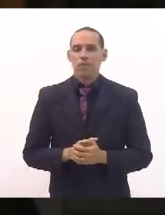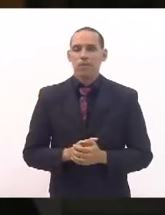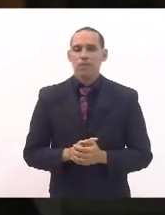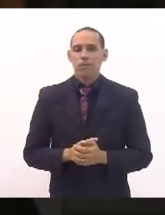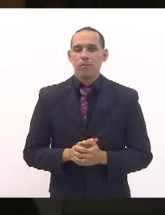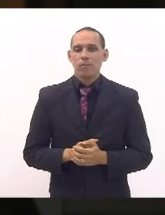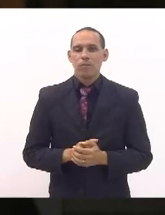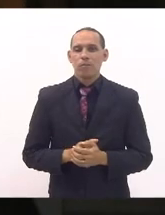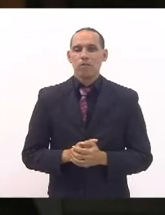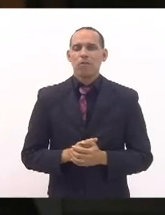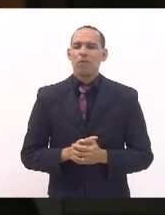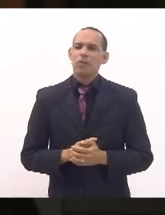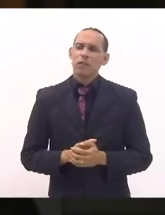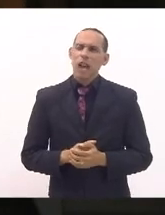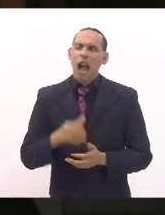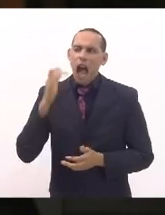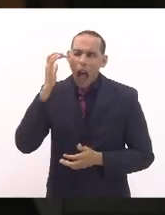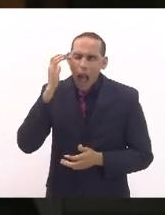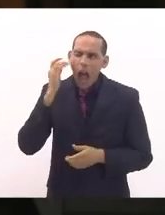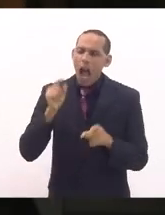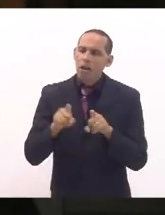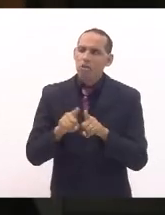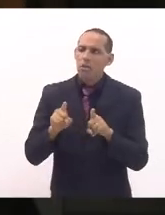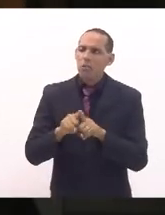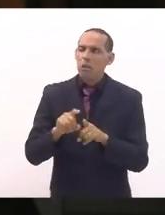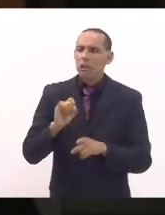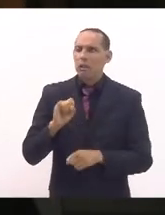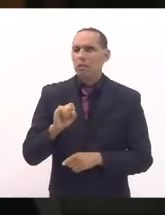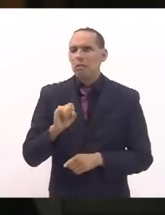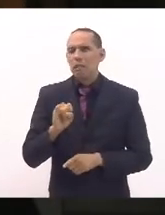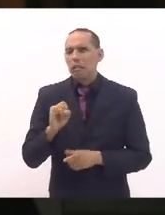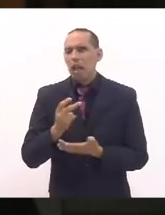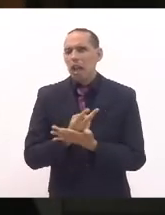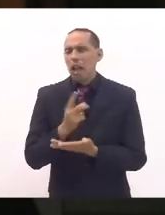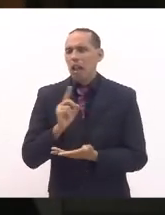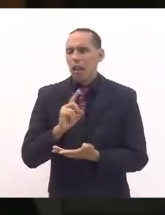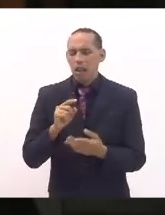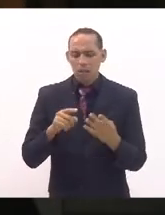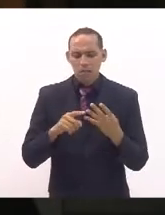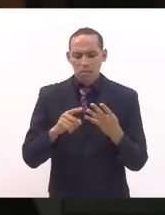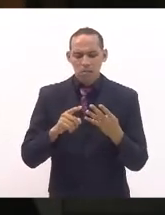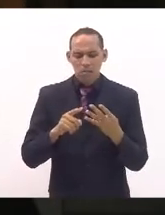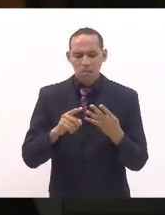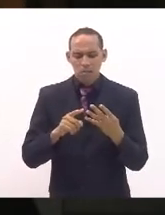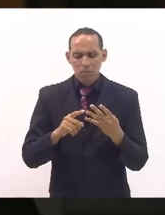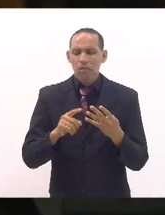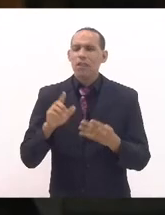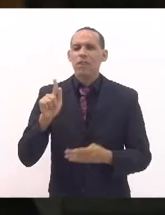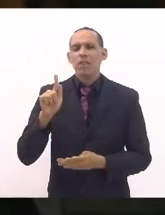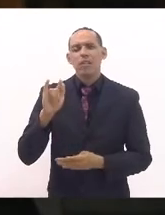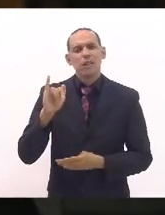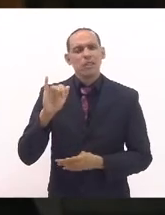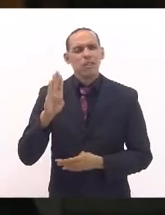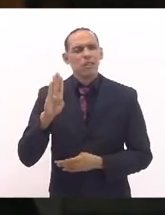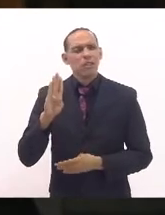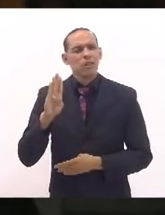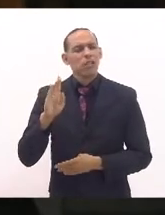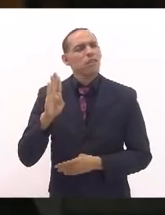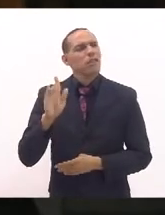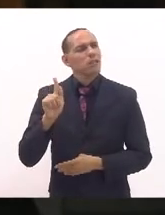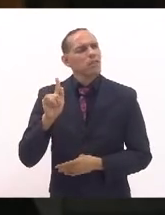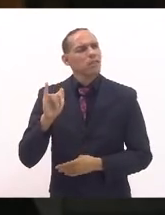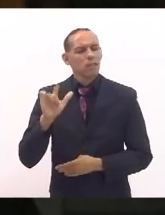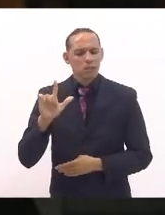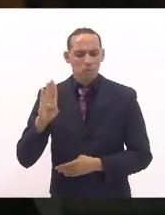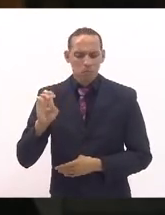e, salvo erro de memória, com o deputado Gilberto Palmares, salvo erro de memória. E,